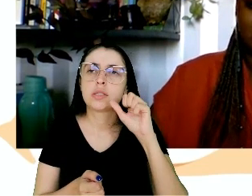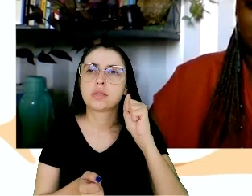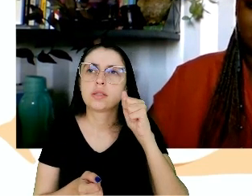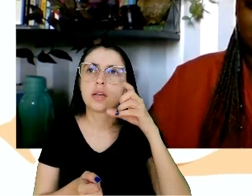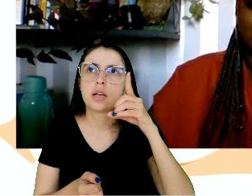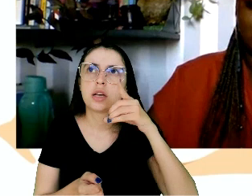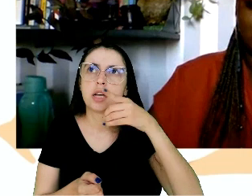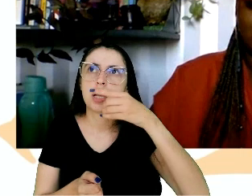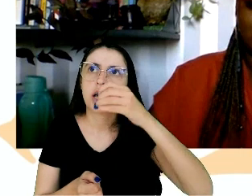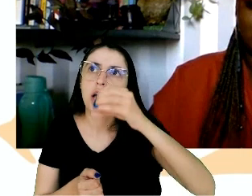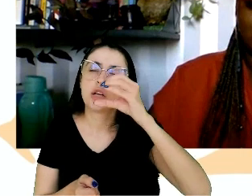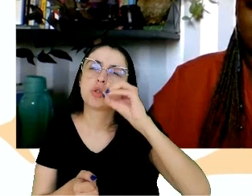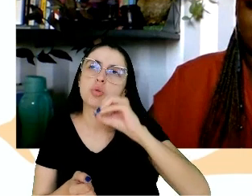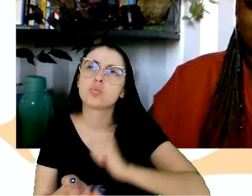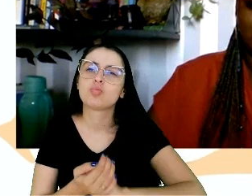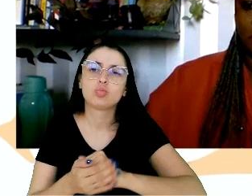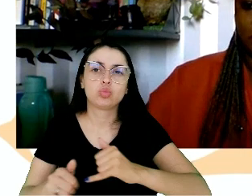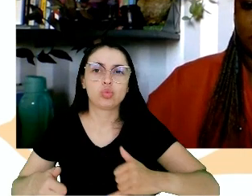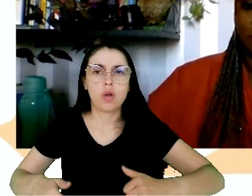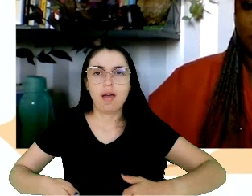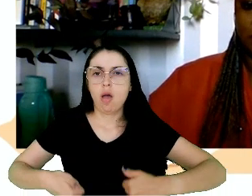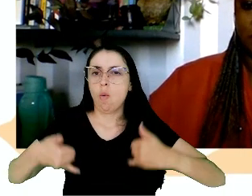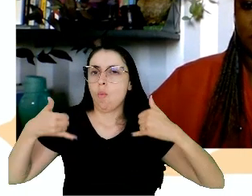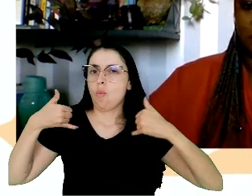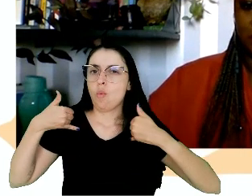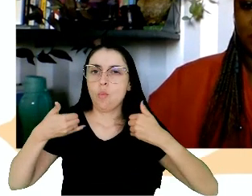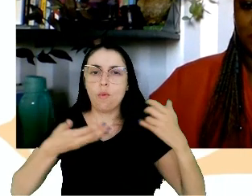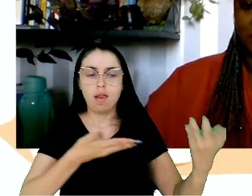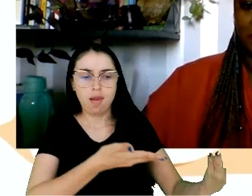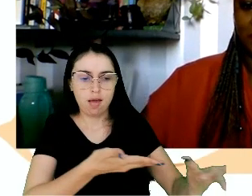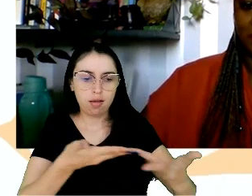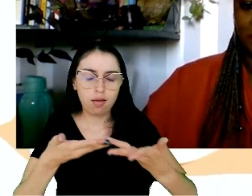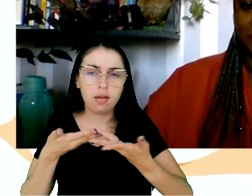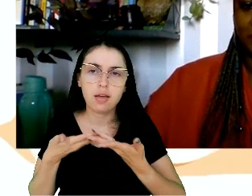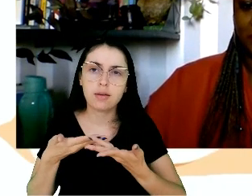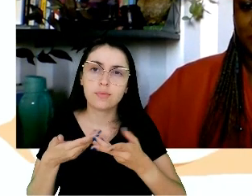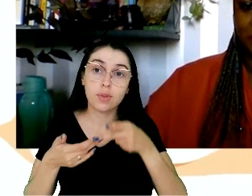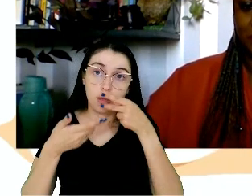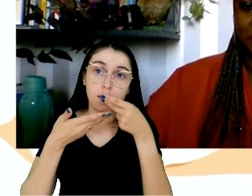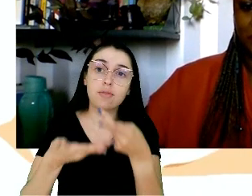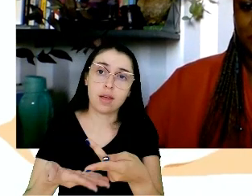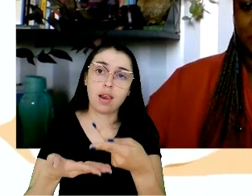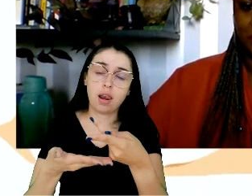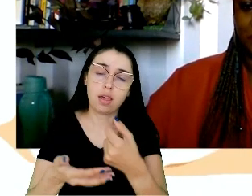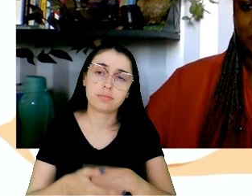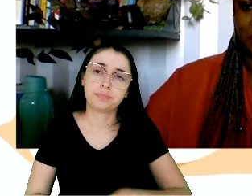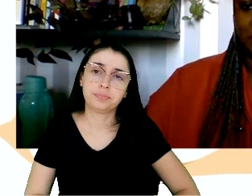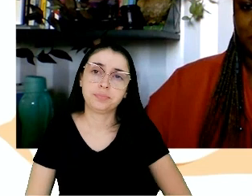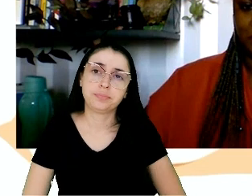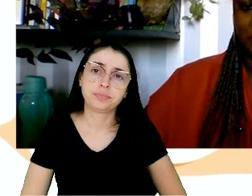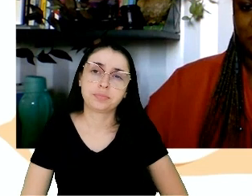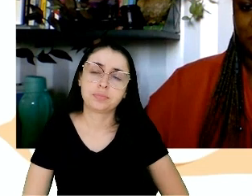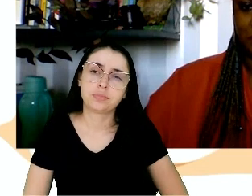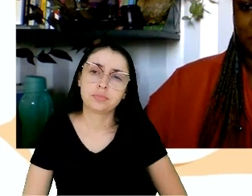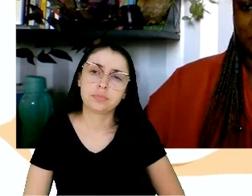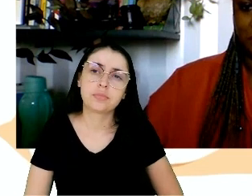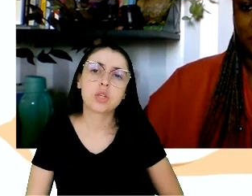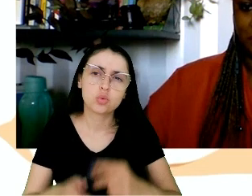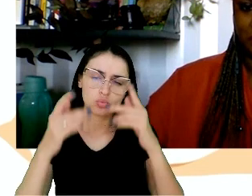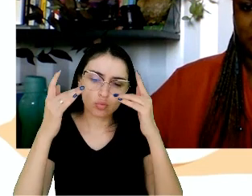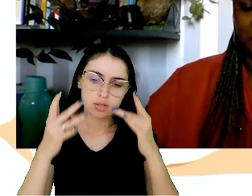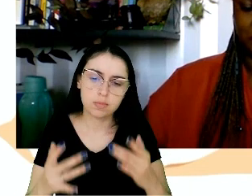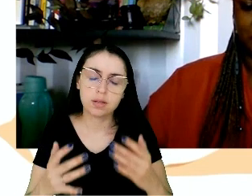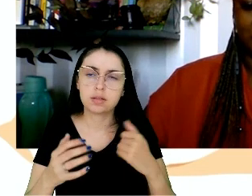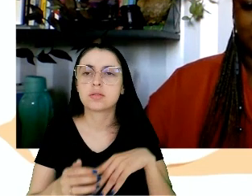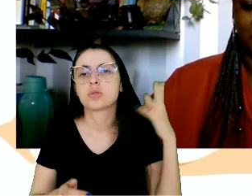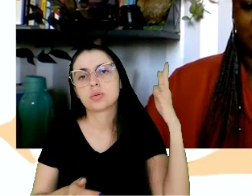grande honra para nós aqui contar com a sua participação e passo a palavra para suas considerações e